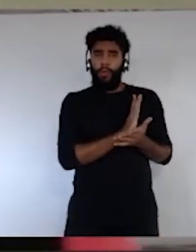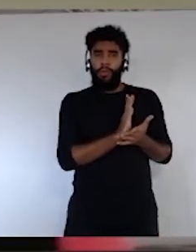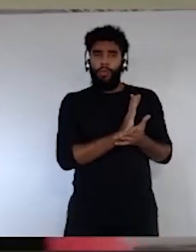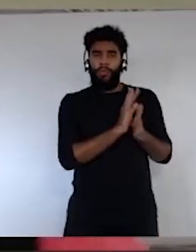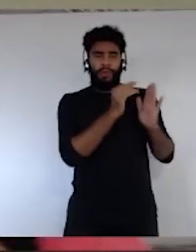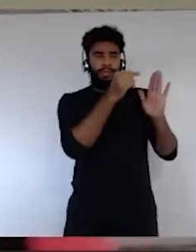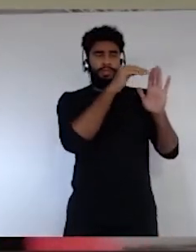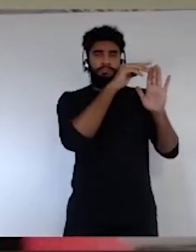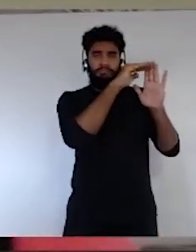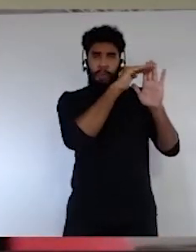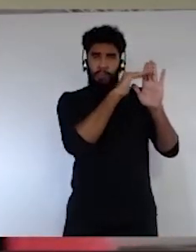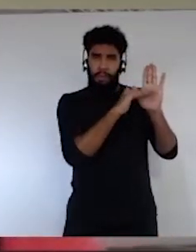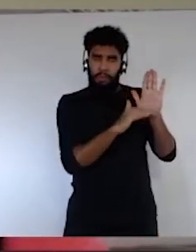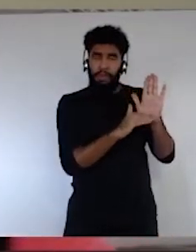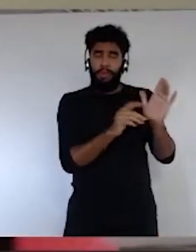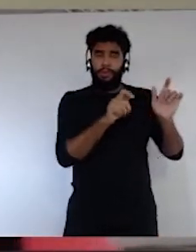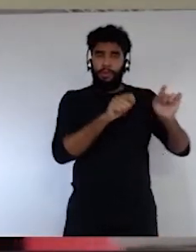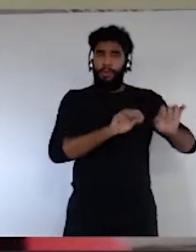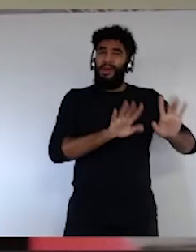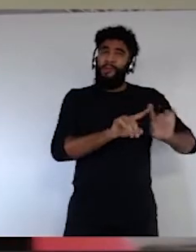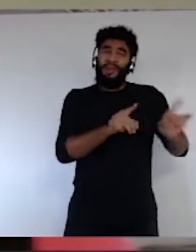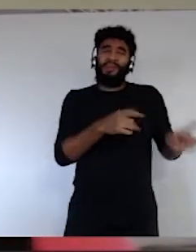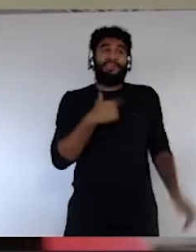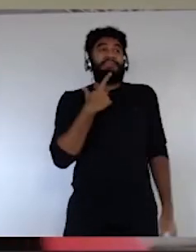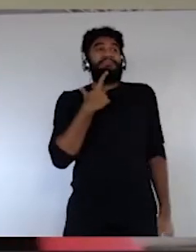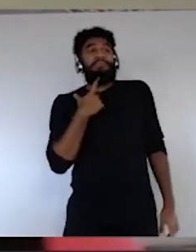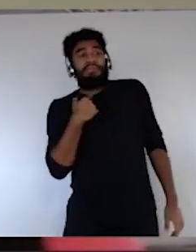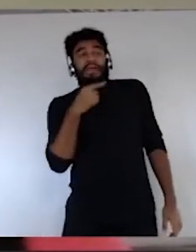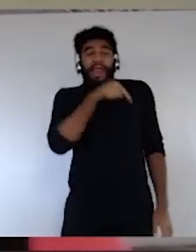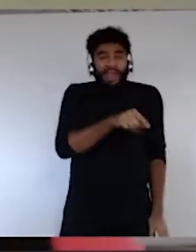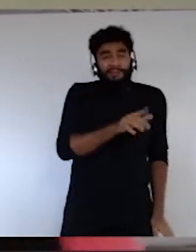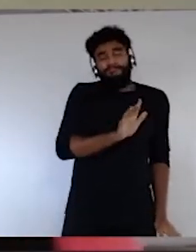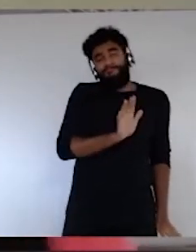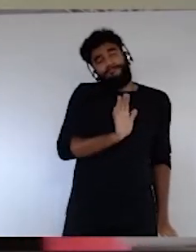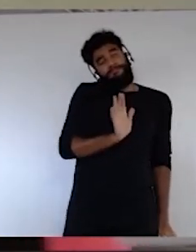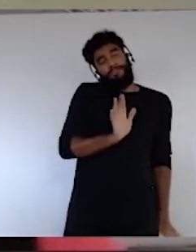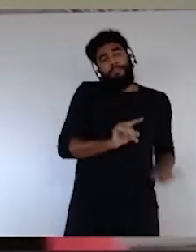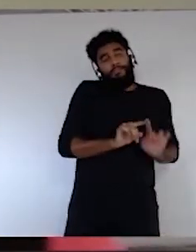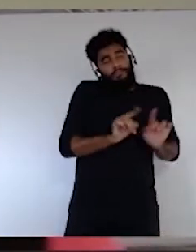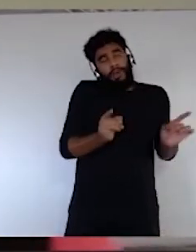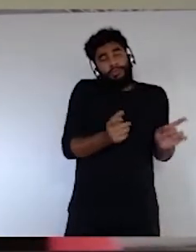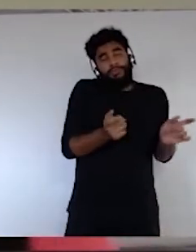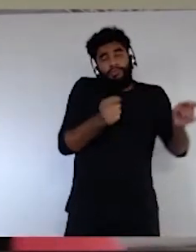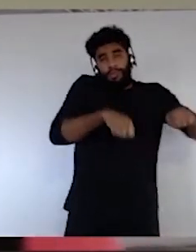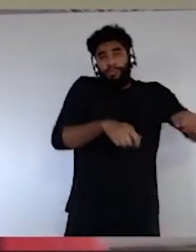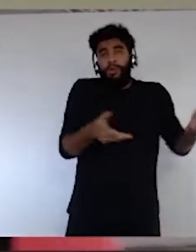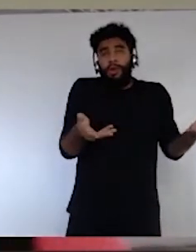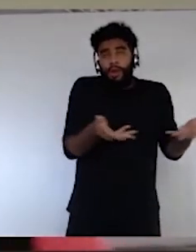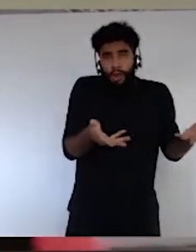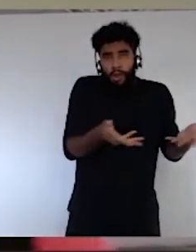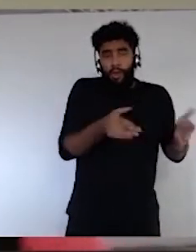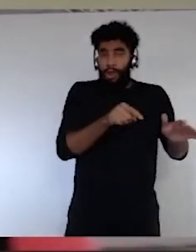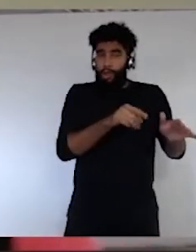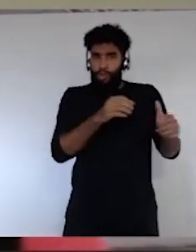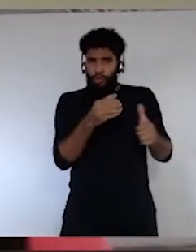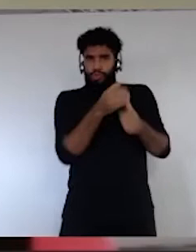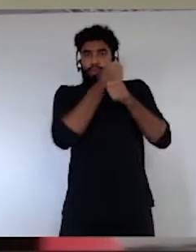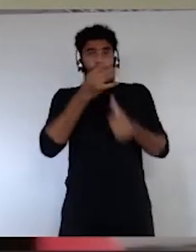das garantias, embora não seja o desejável, de novo, o julgamento presencial não pode ser